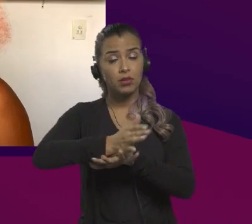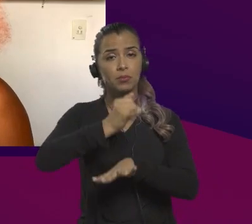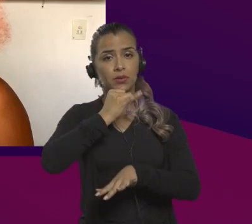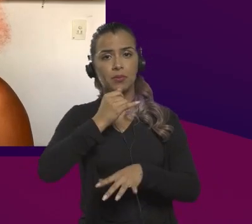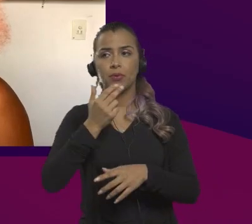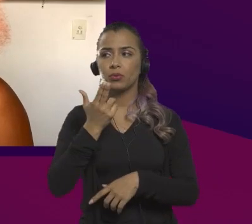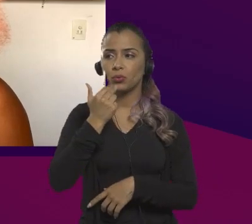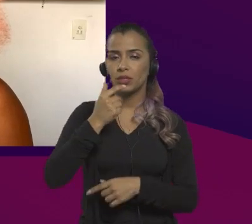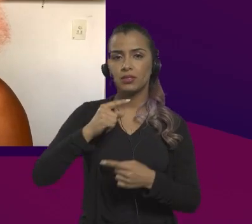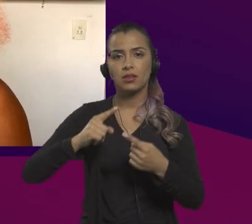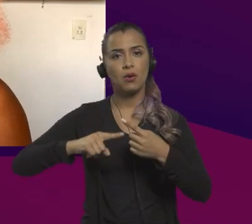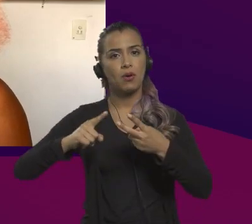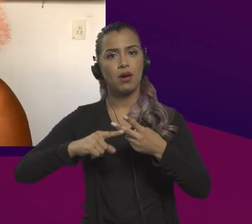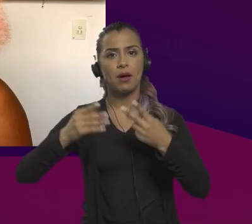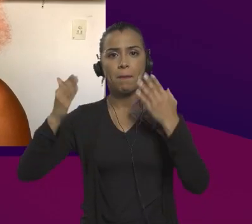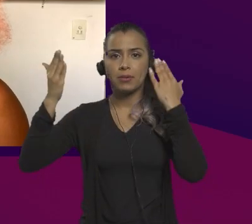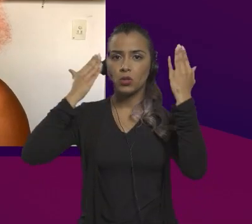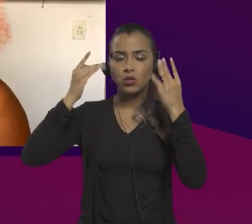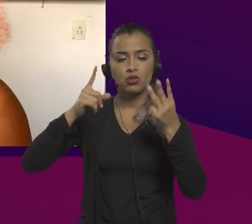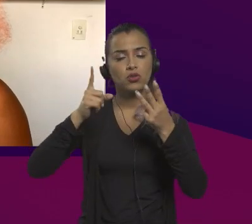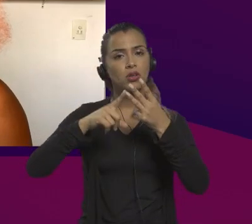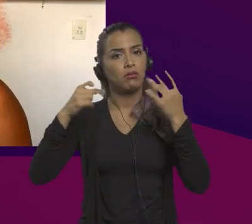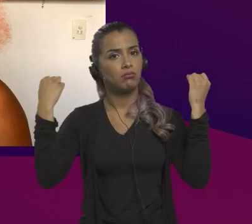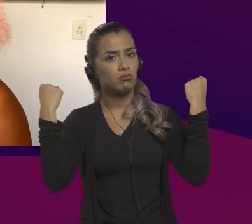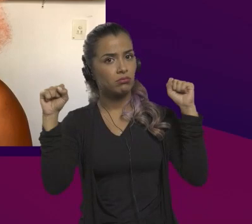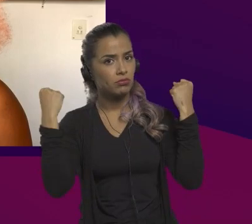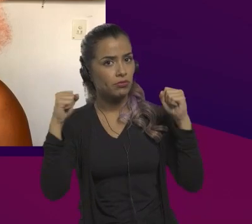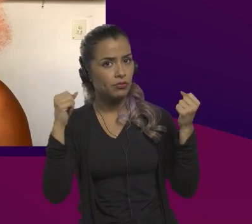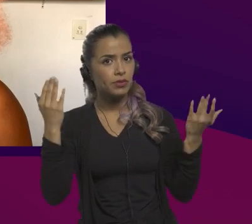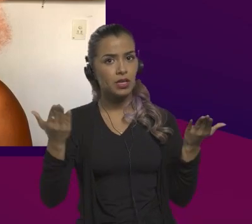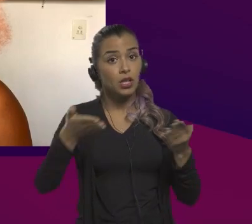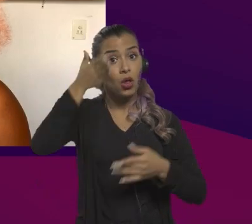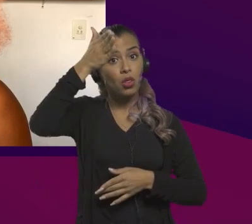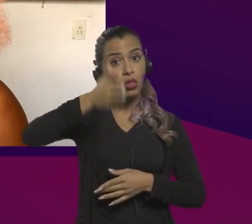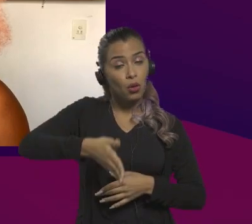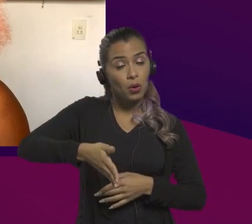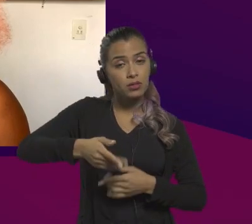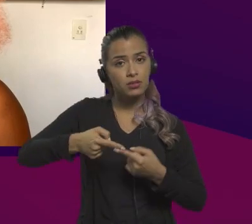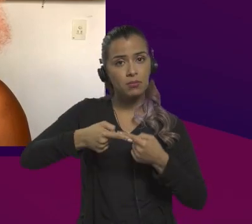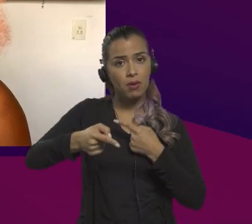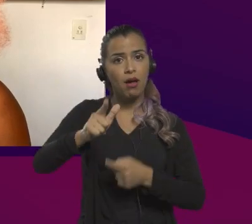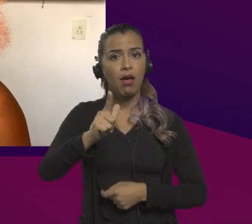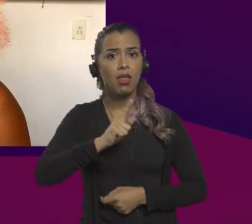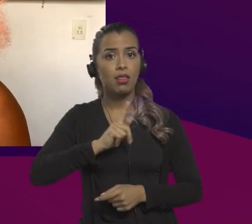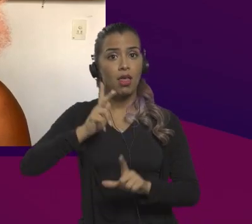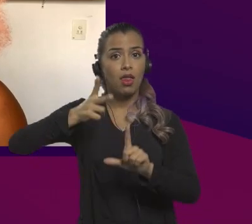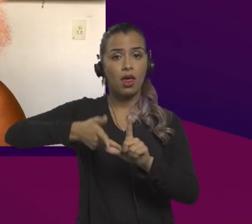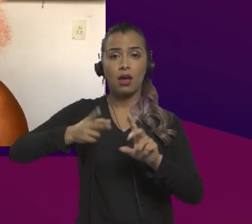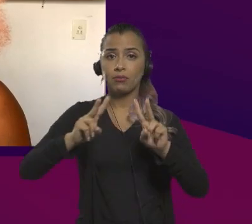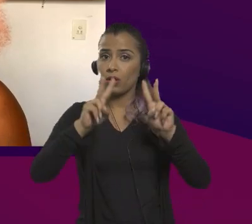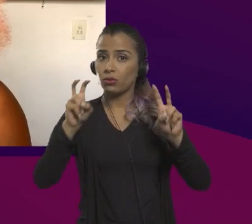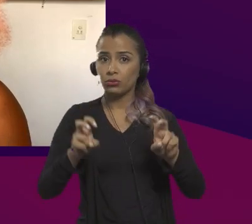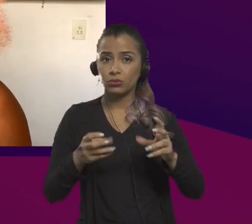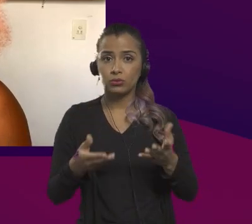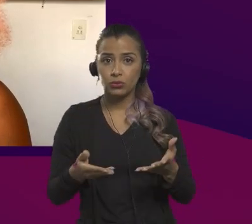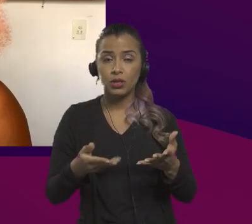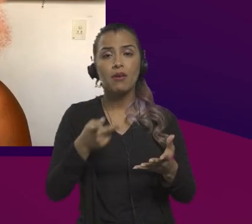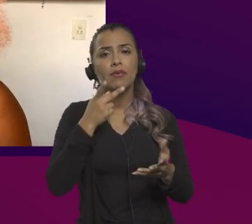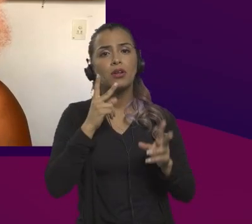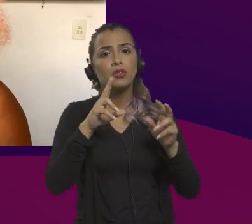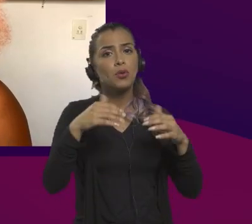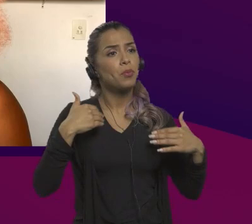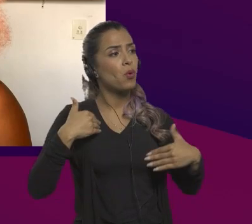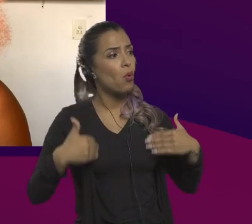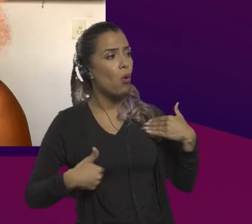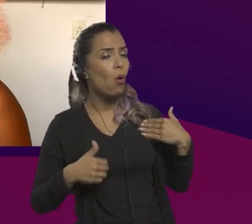de exercício físico. A gente tem lives toda semana, até hoje, exercício físico, falando de comportamento, mostrando outros corpos, o que a Dani